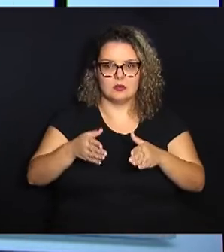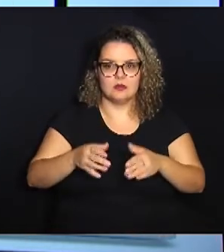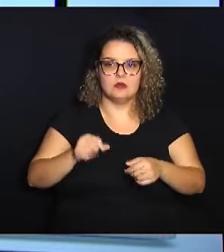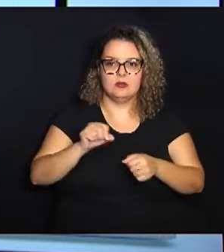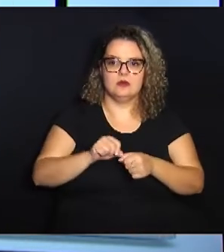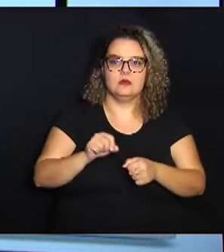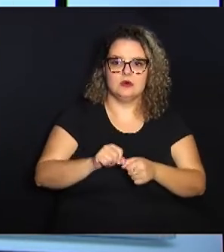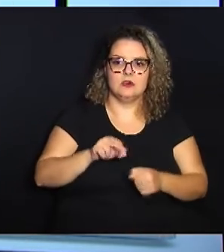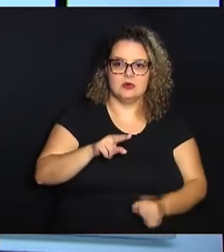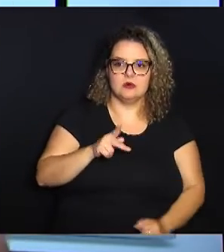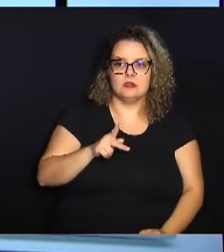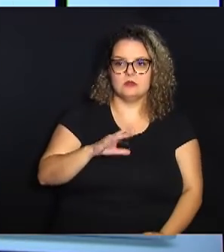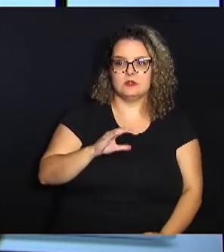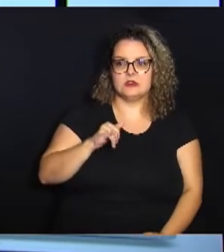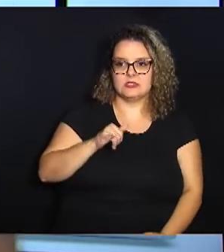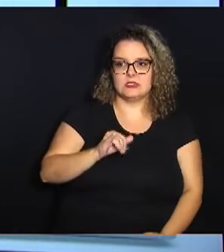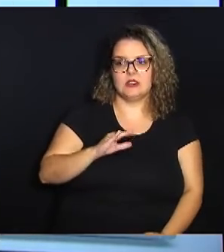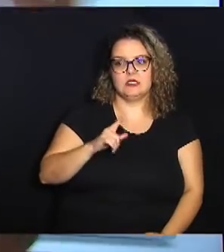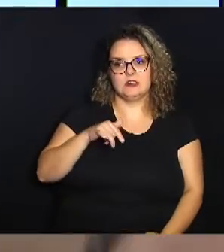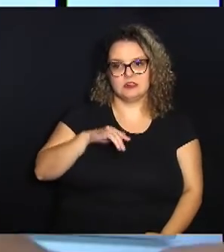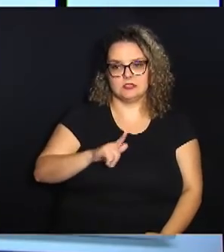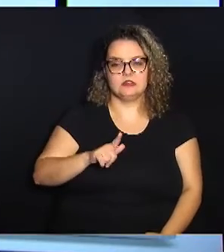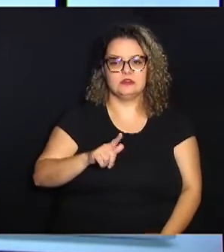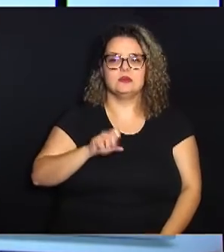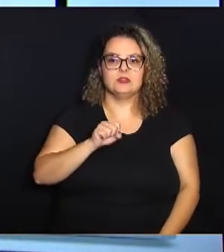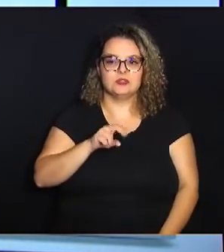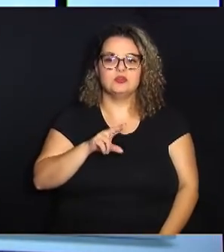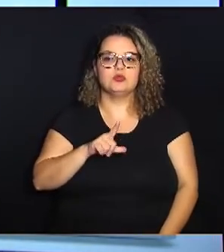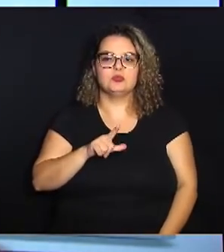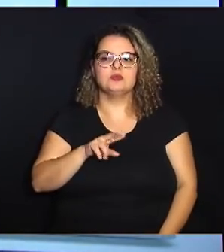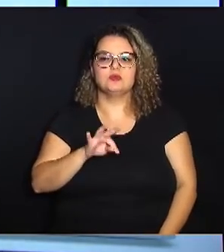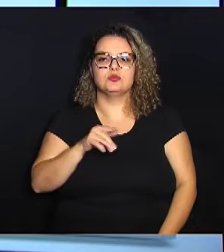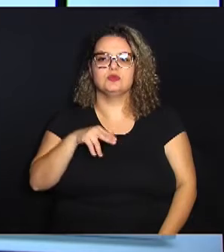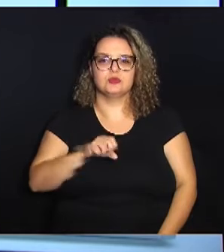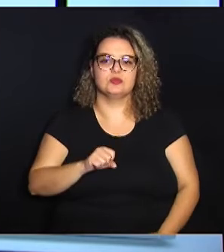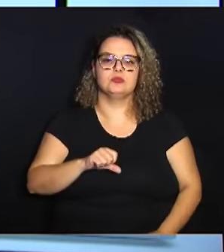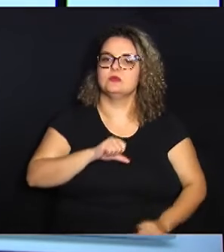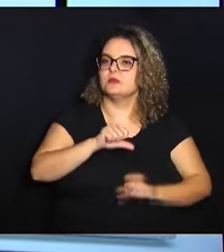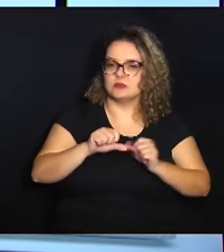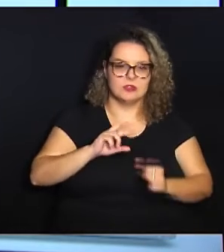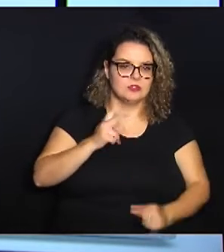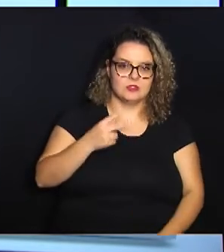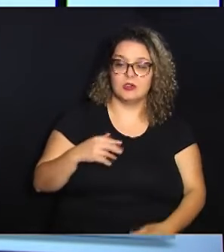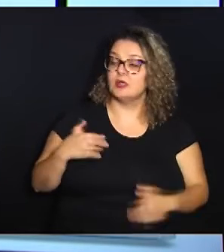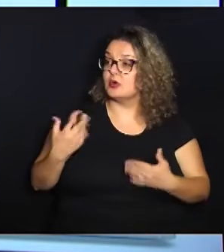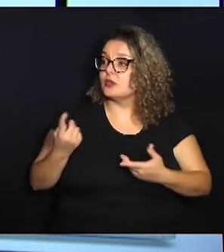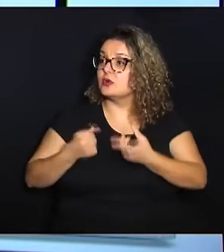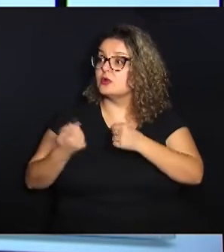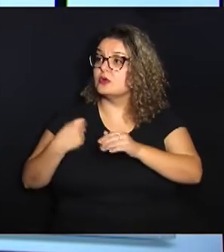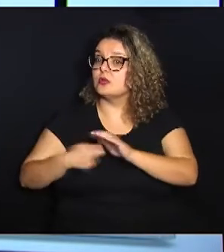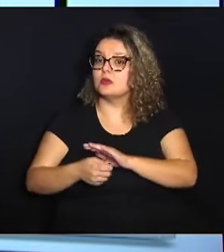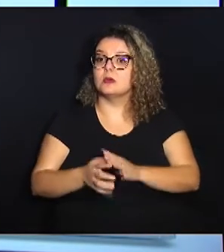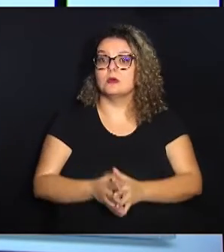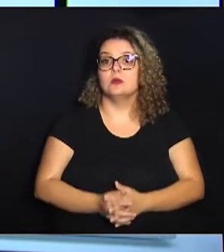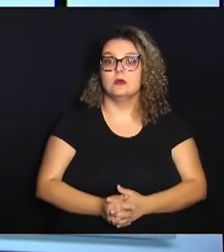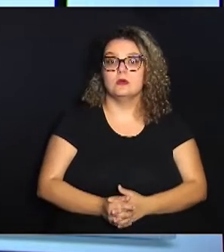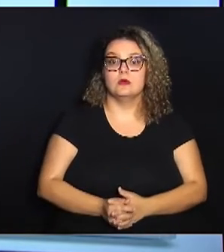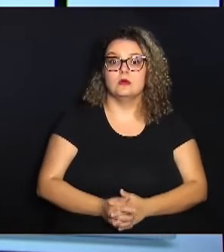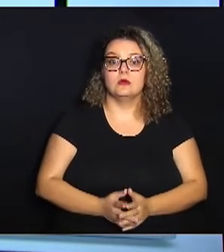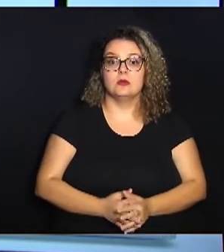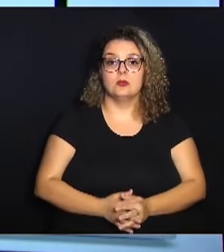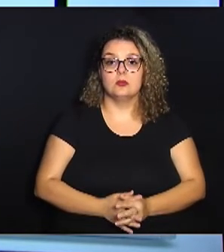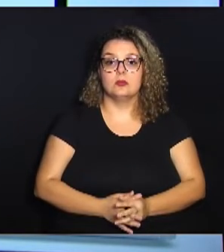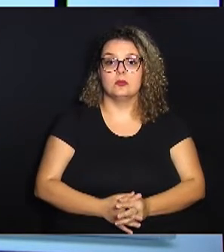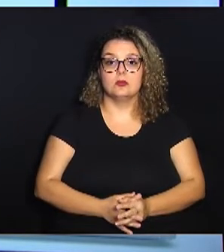Upcycling Solutions. E aí foi assim que nasceu. E foi a virada nossa também. Qual foi o investimento para isso? Bom,